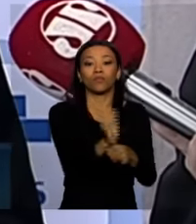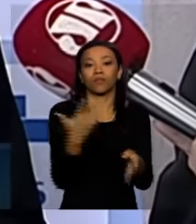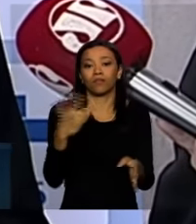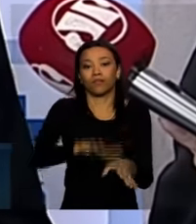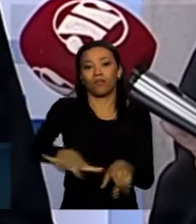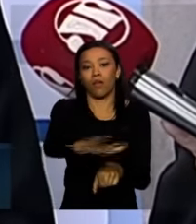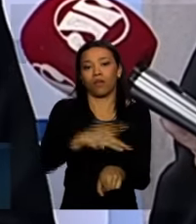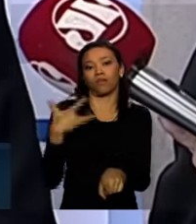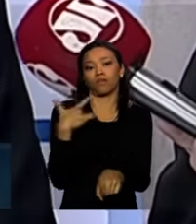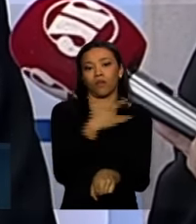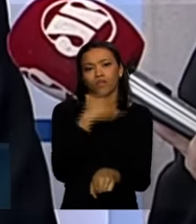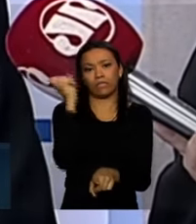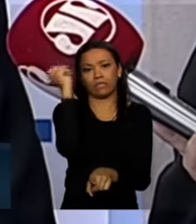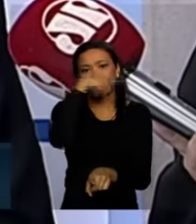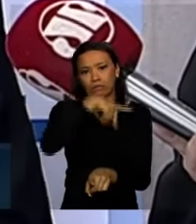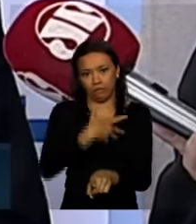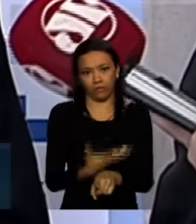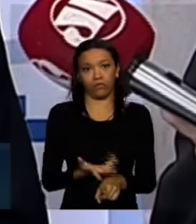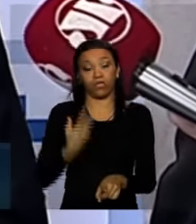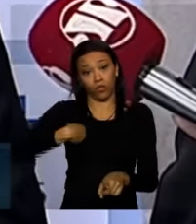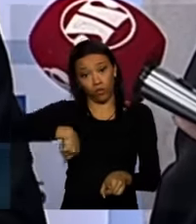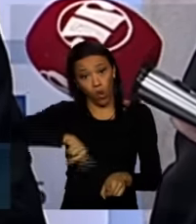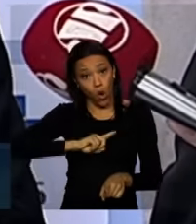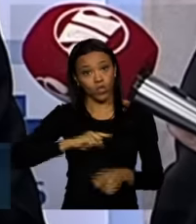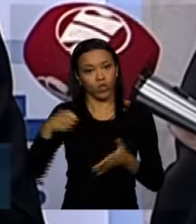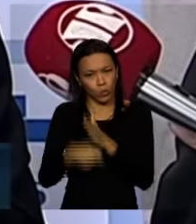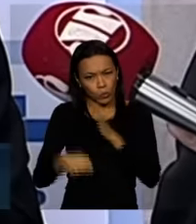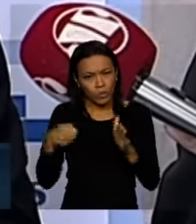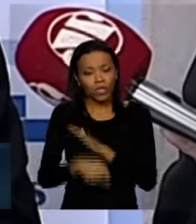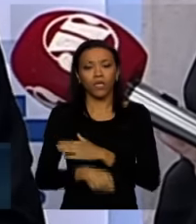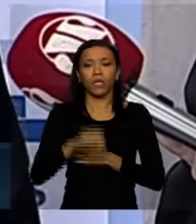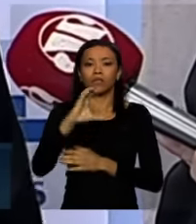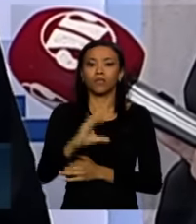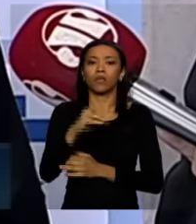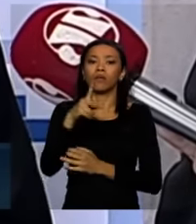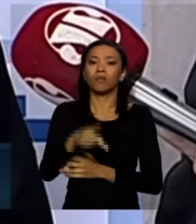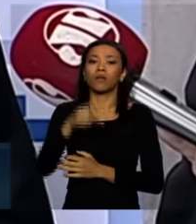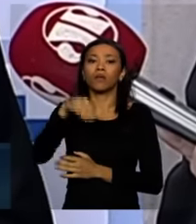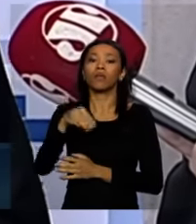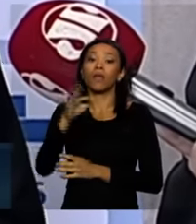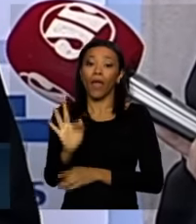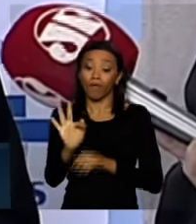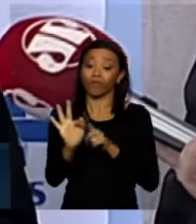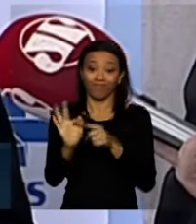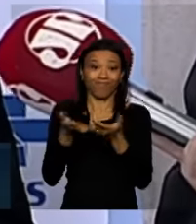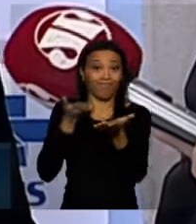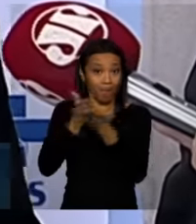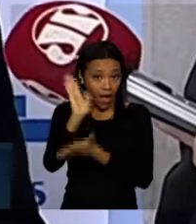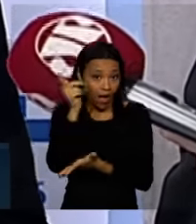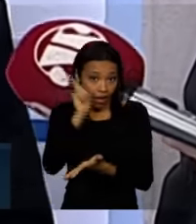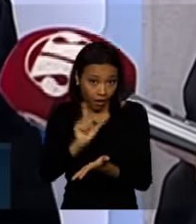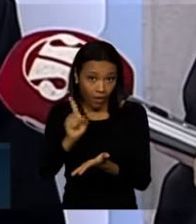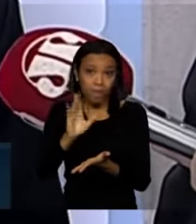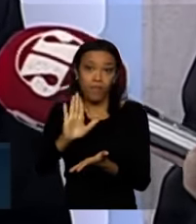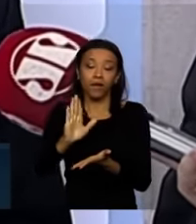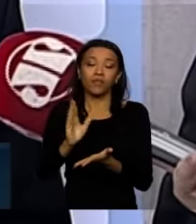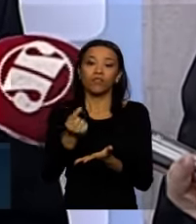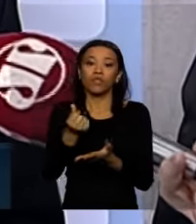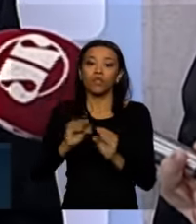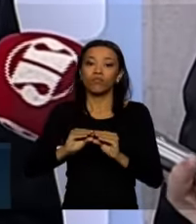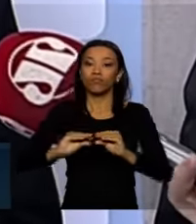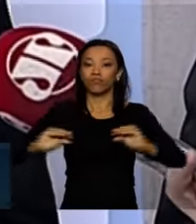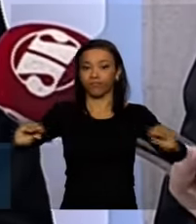então nós estamos lutando para que a cpmf seja aprovada mas para nós aqui no Ministério da